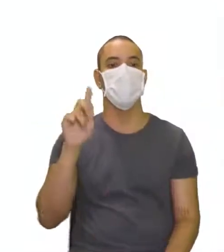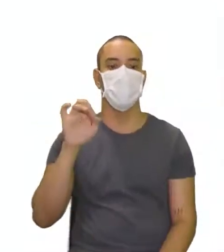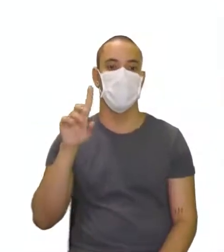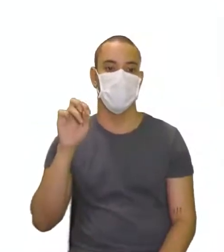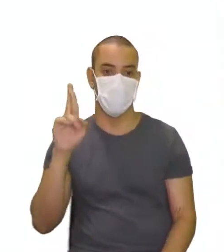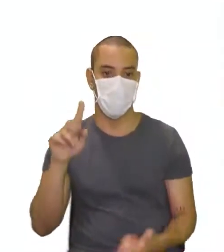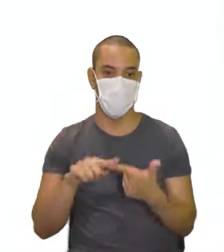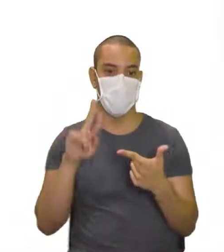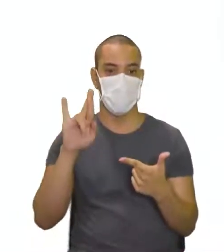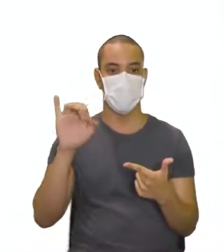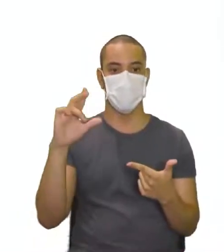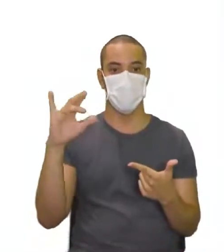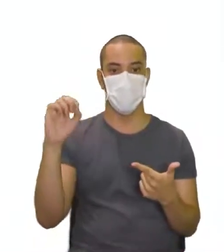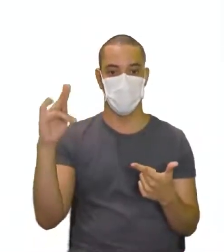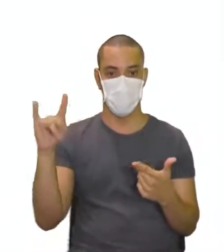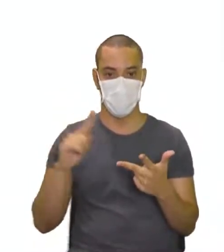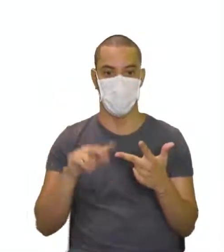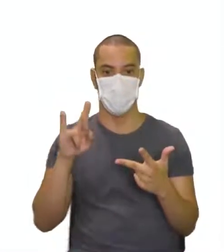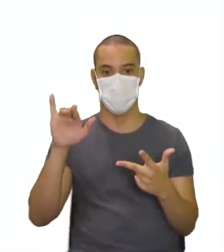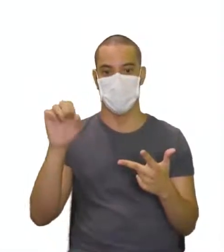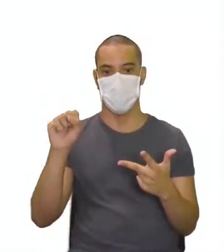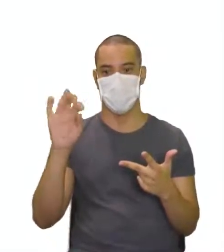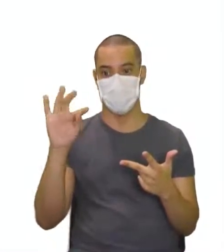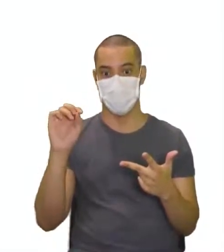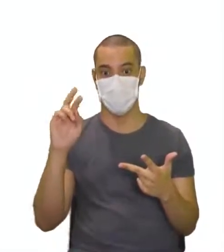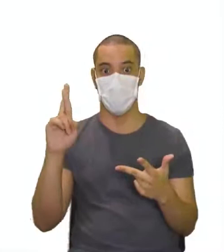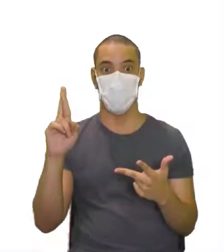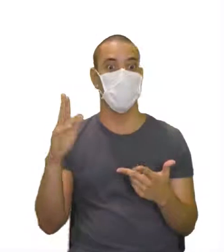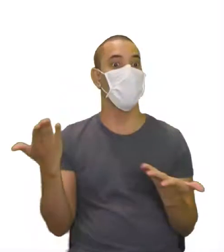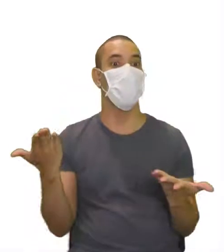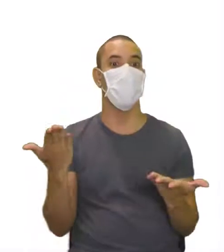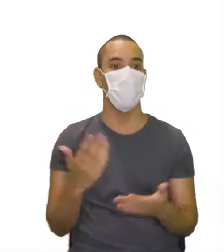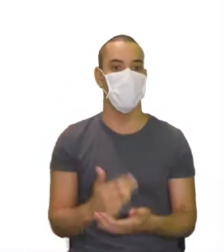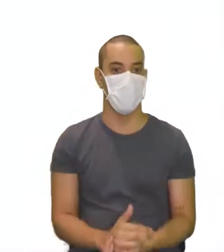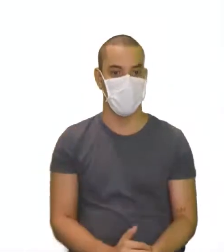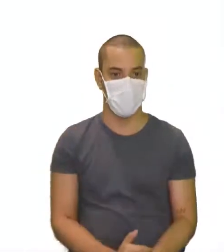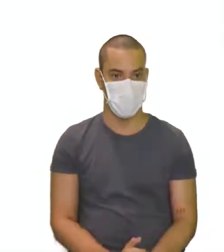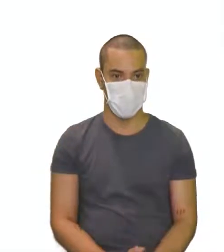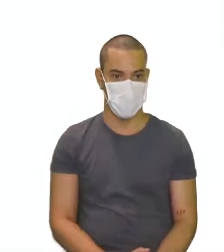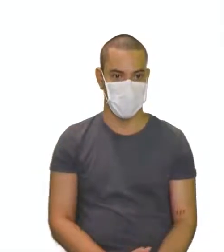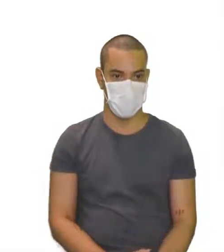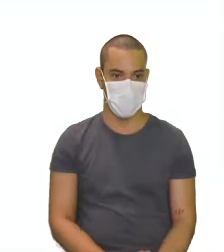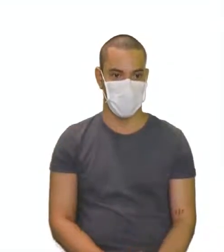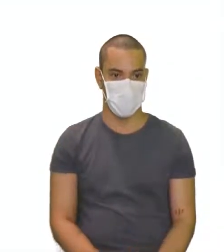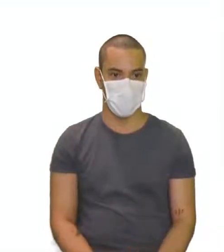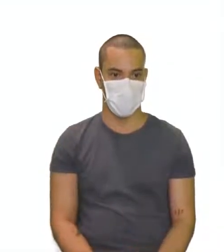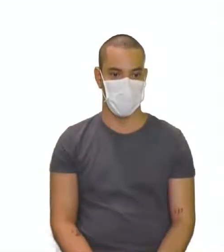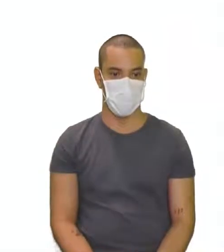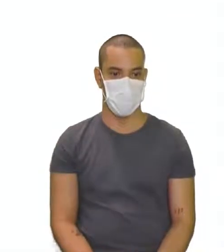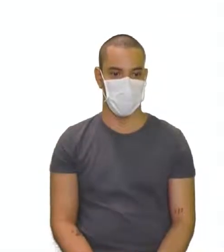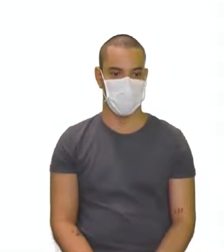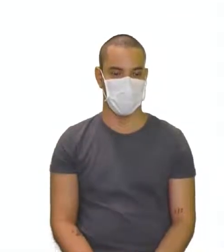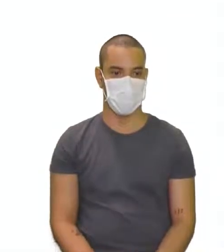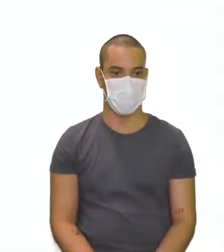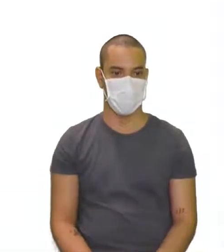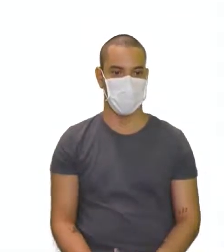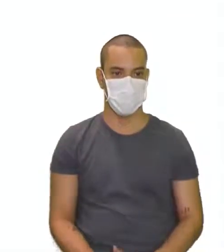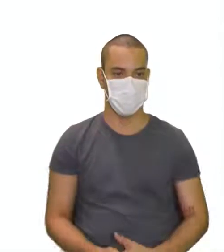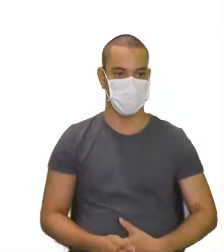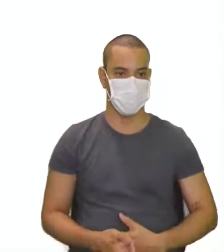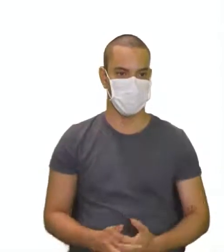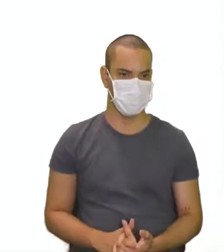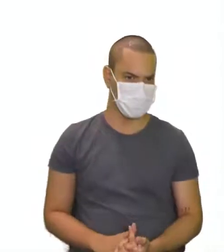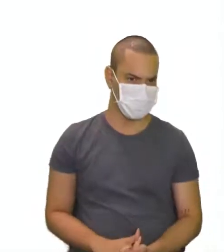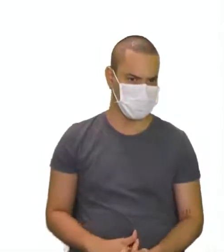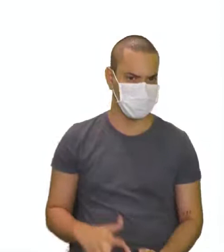receptor e quem é resistor. Pessoal, vamos lá matar primeiro aqui pelo gerador, né? Nós sabemos que o